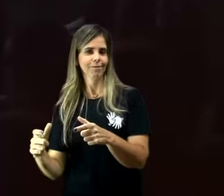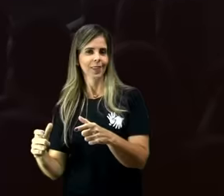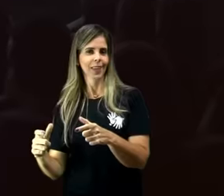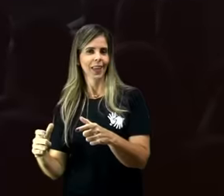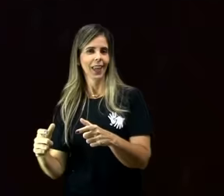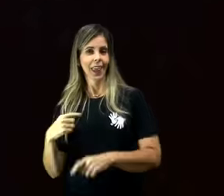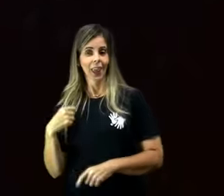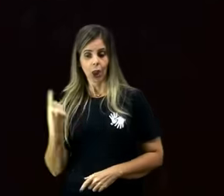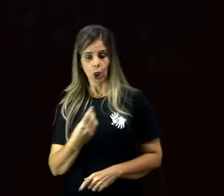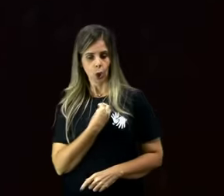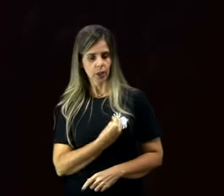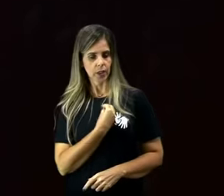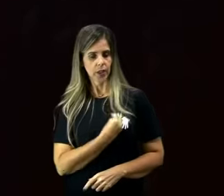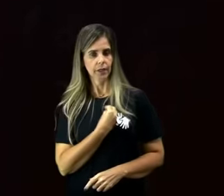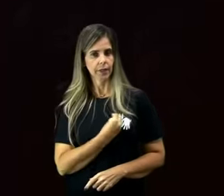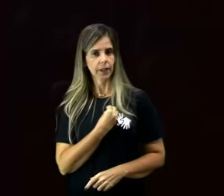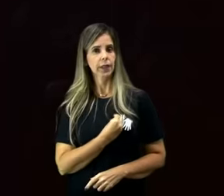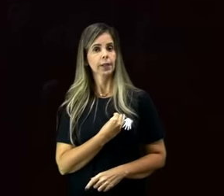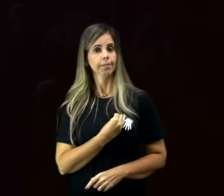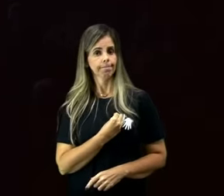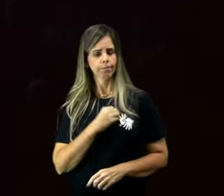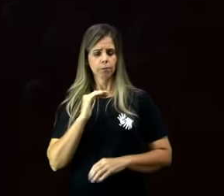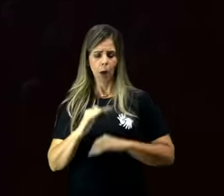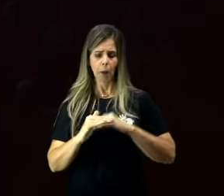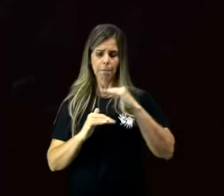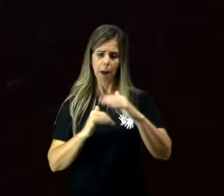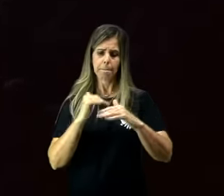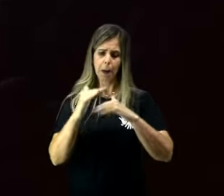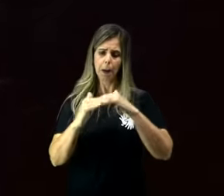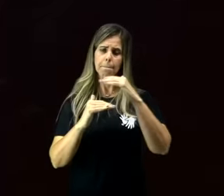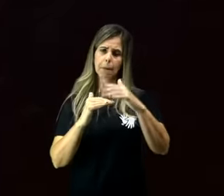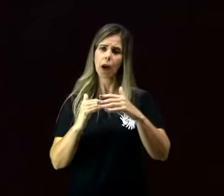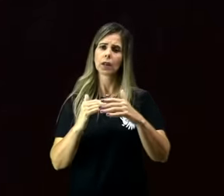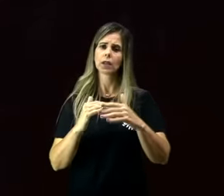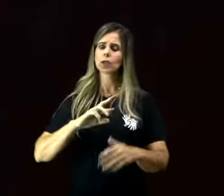não é a direção que eu tomo, mas é a voz que eu sigo.